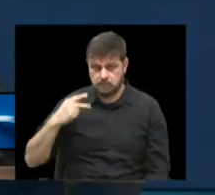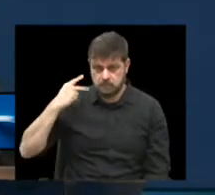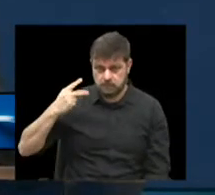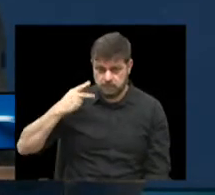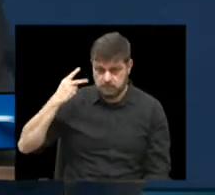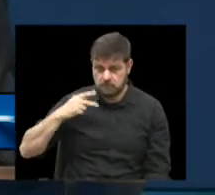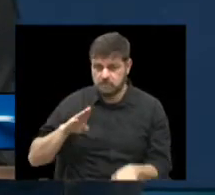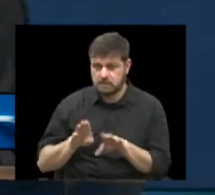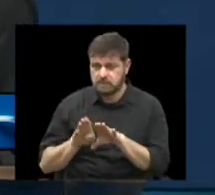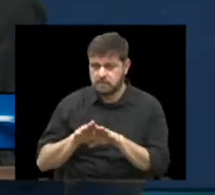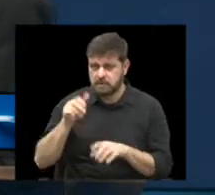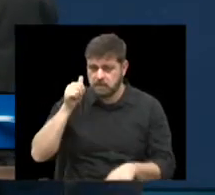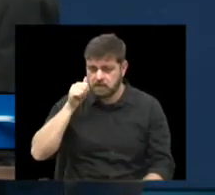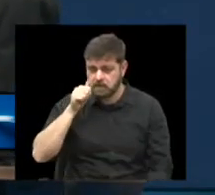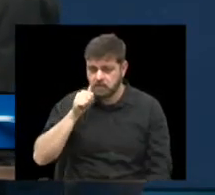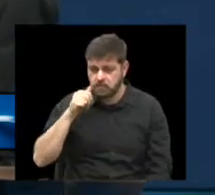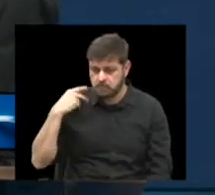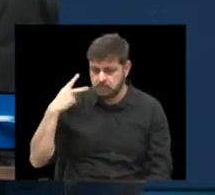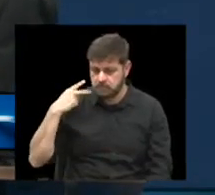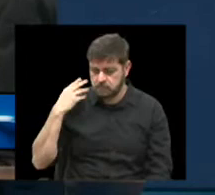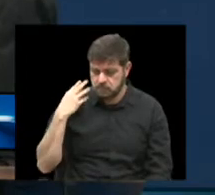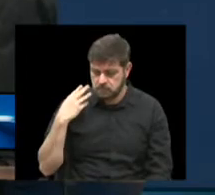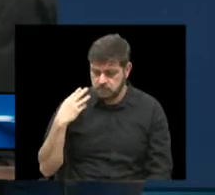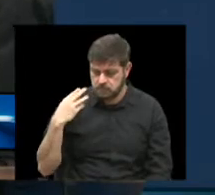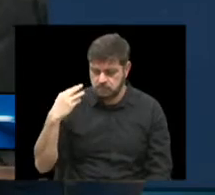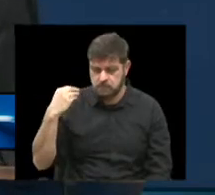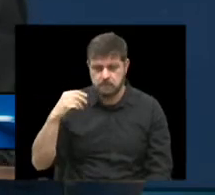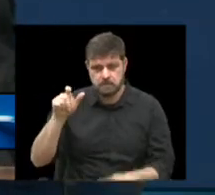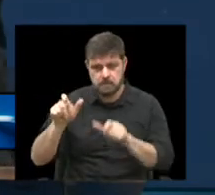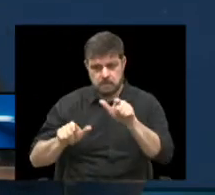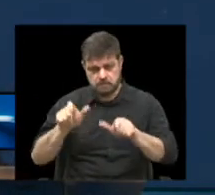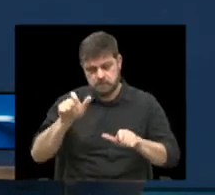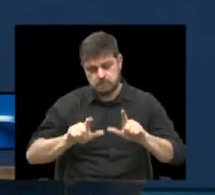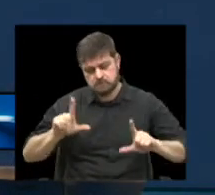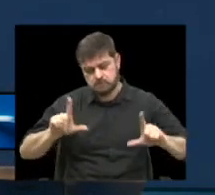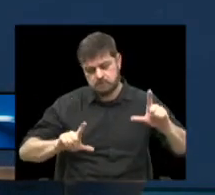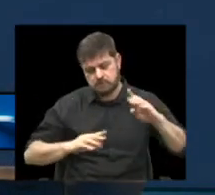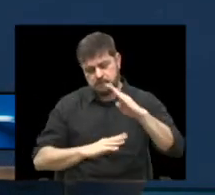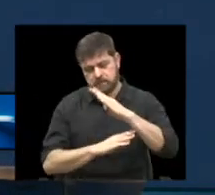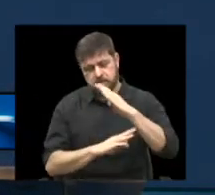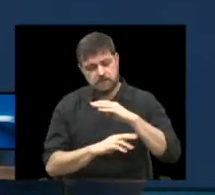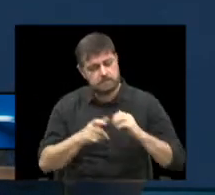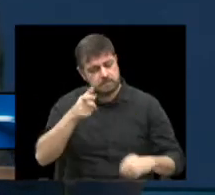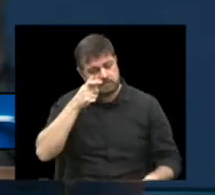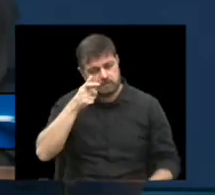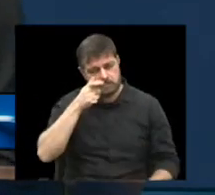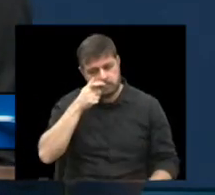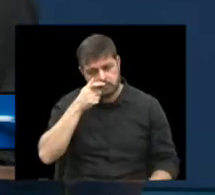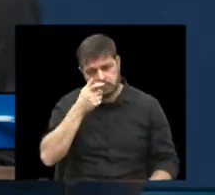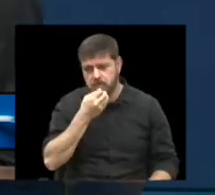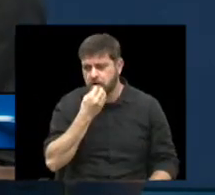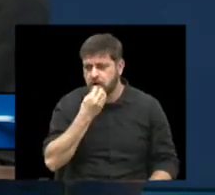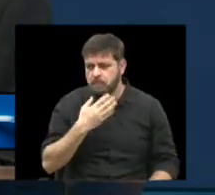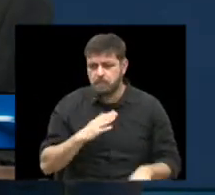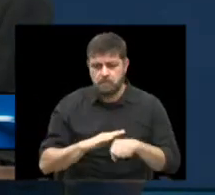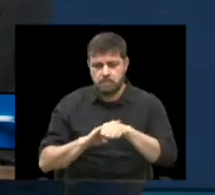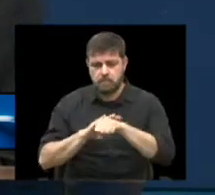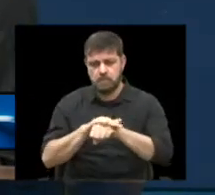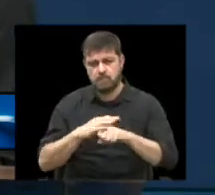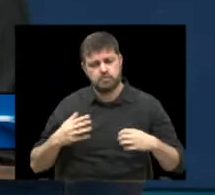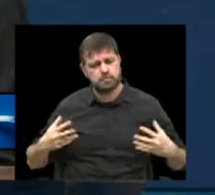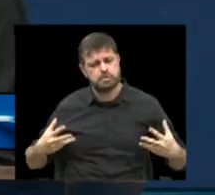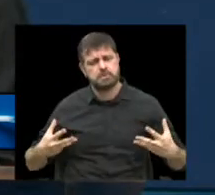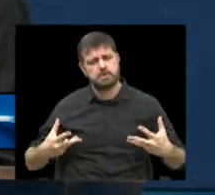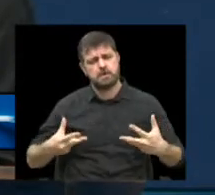vereadores, vereadora Mariana Conte, telespectadores da TV Câmara, o meu boa noite.